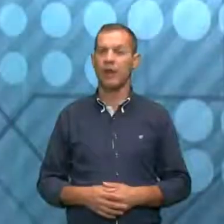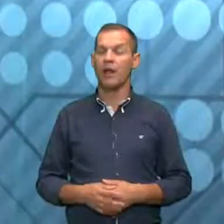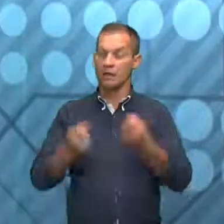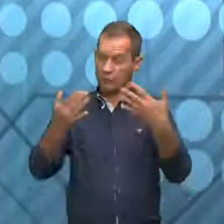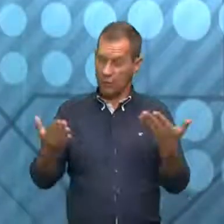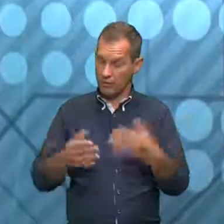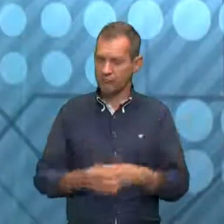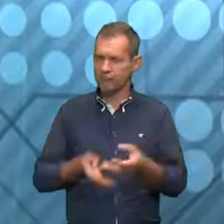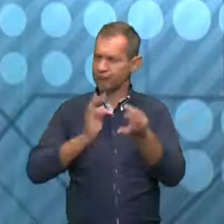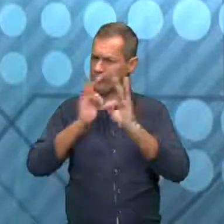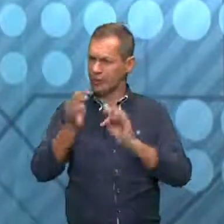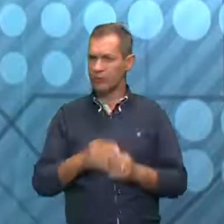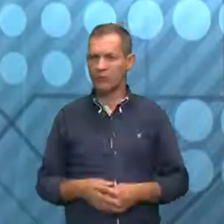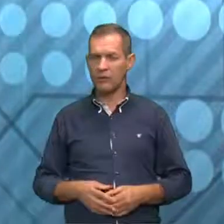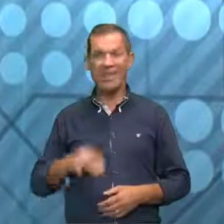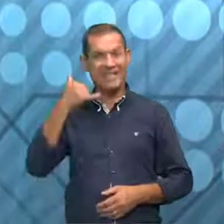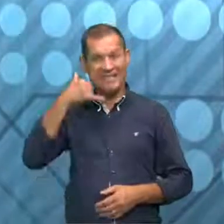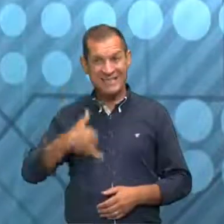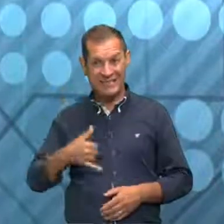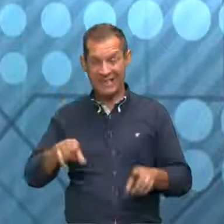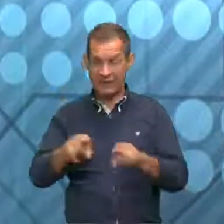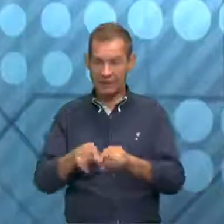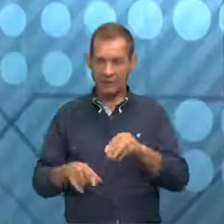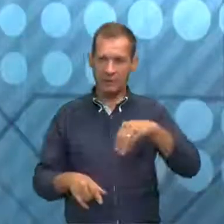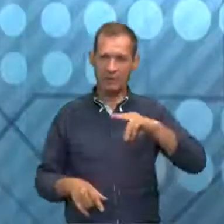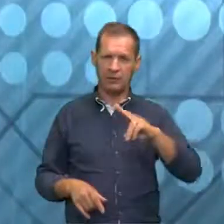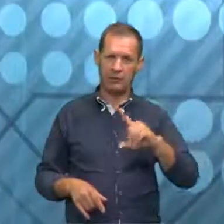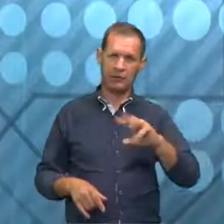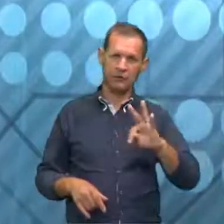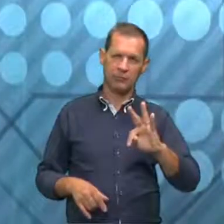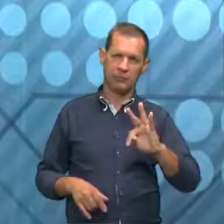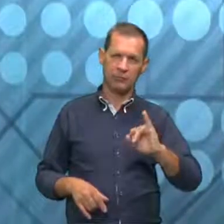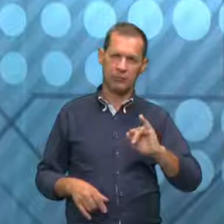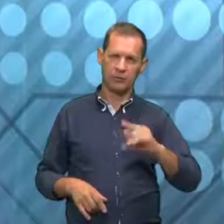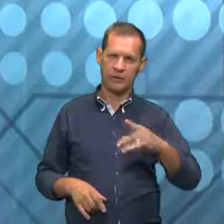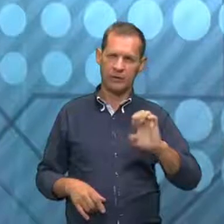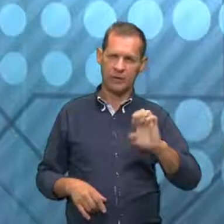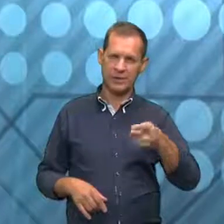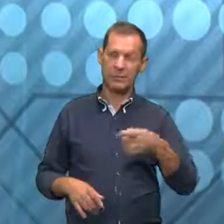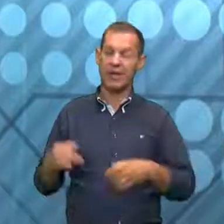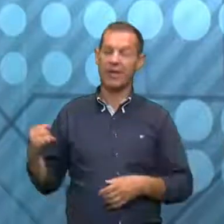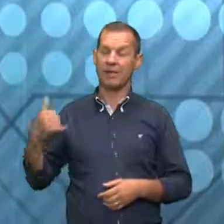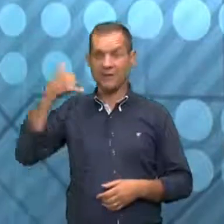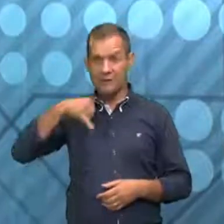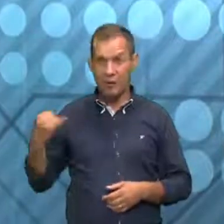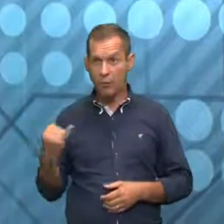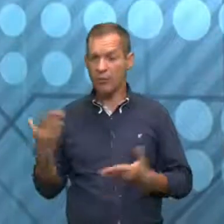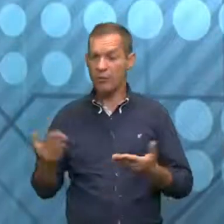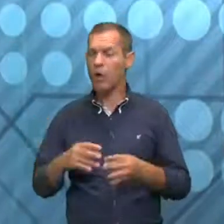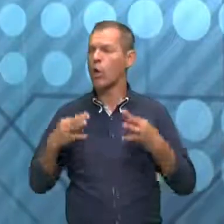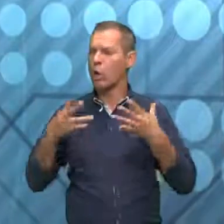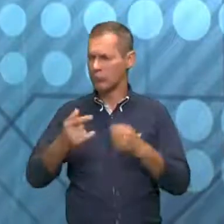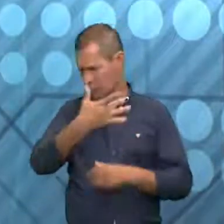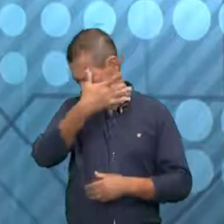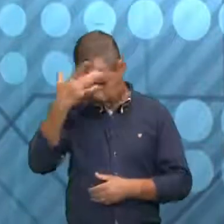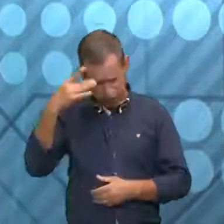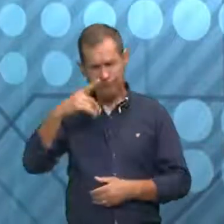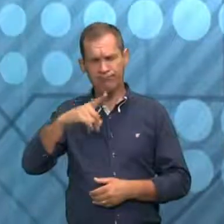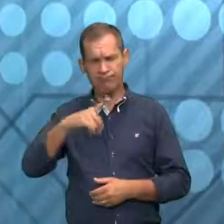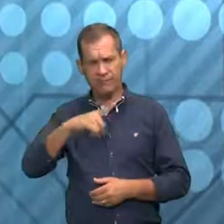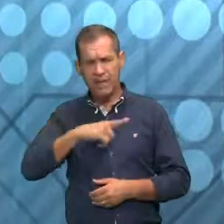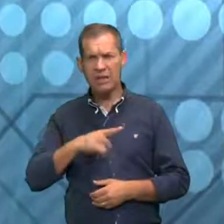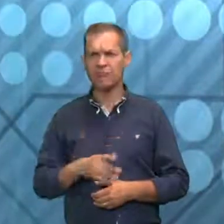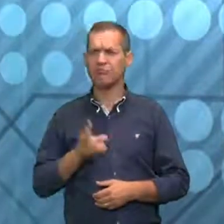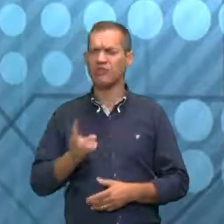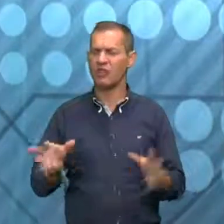Falando agora de tecnologia de celular e multiplexação. Celular, muito importante. Hoje em dia está todo mundo o tempo